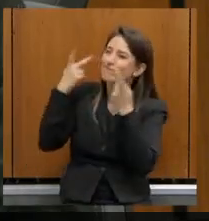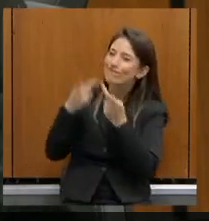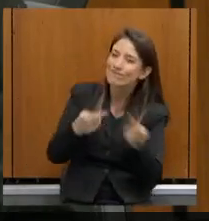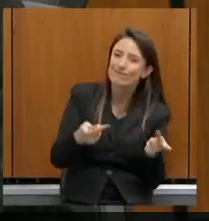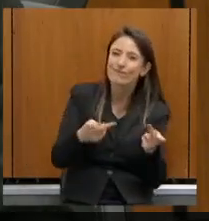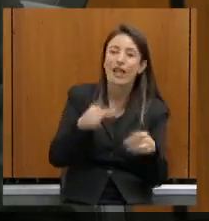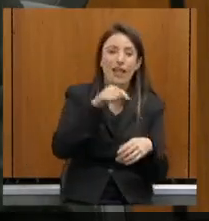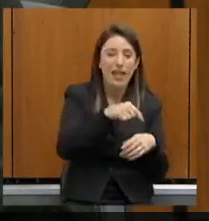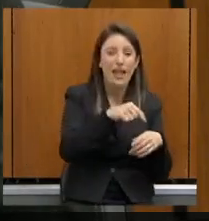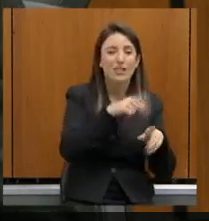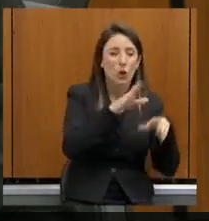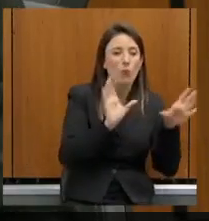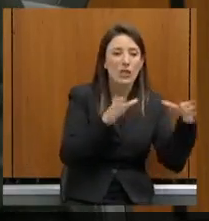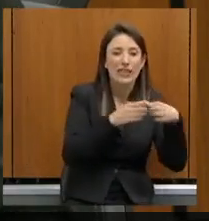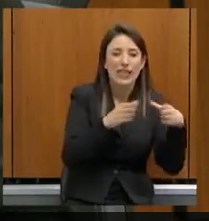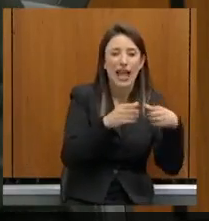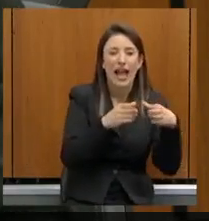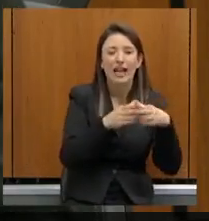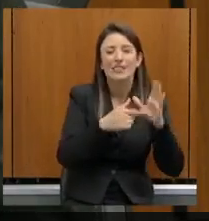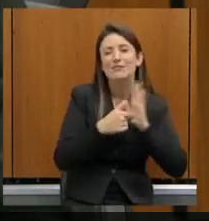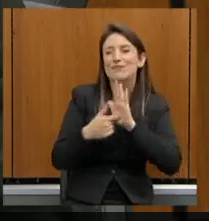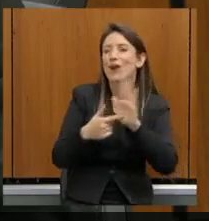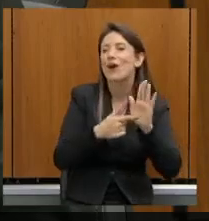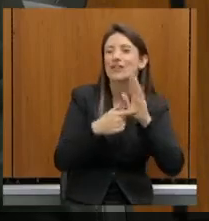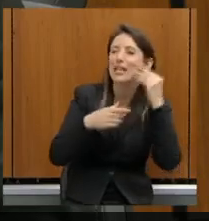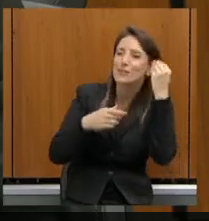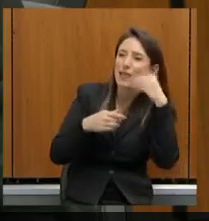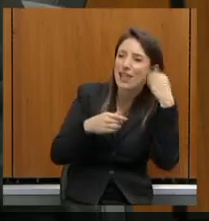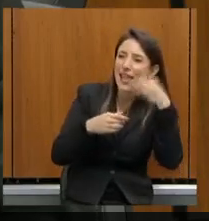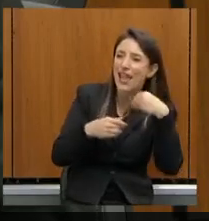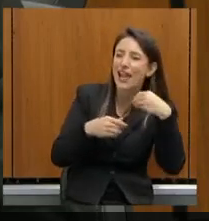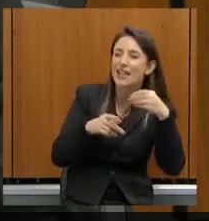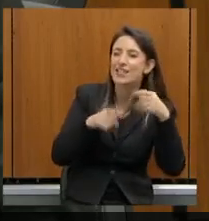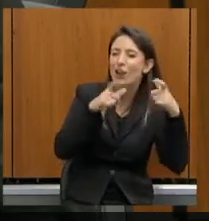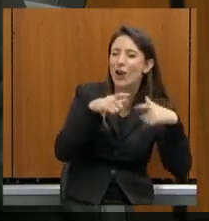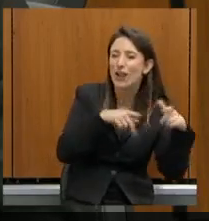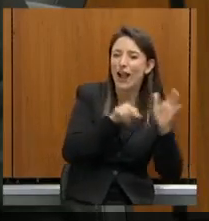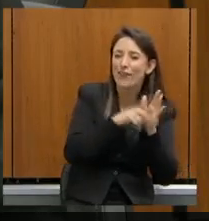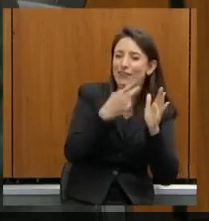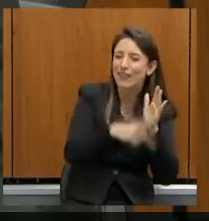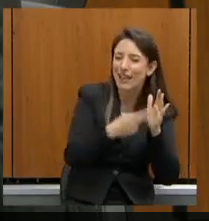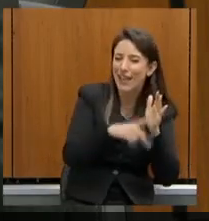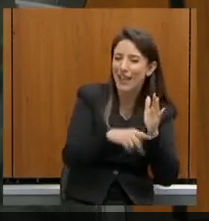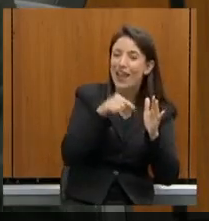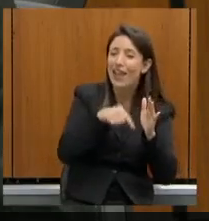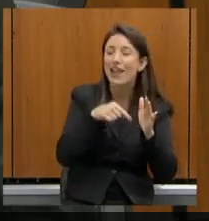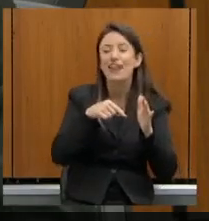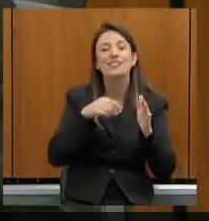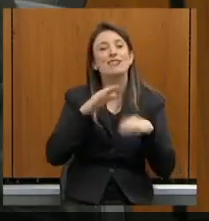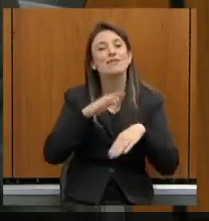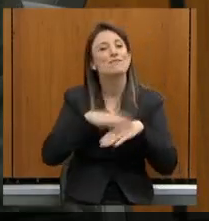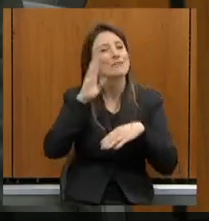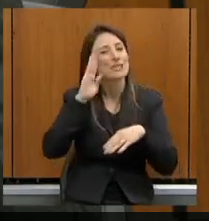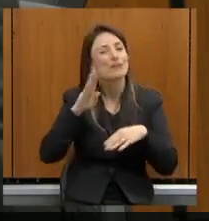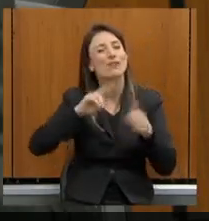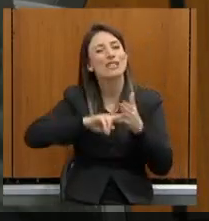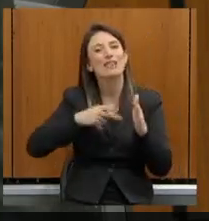experiência local é o significado maior do sentido